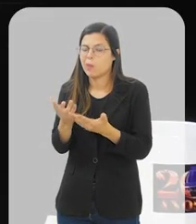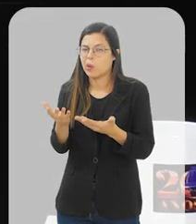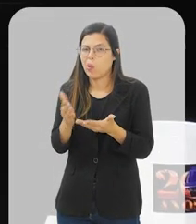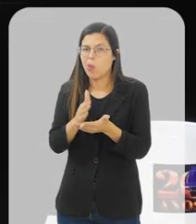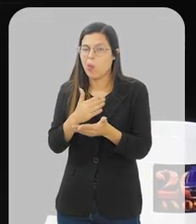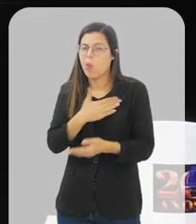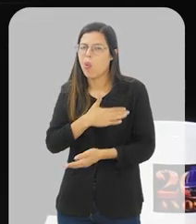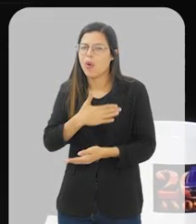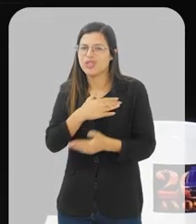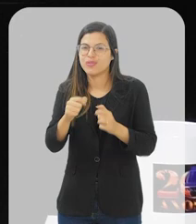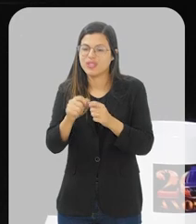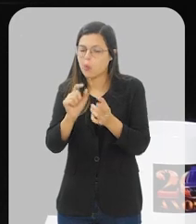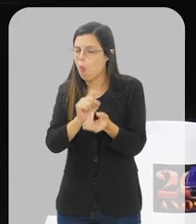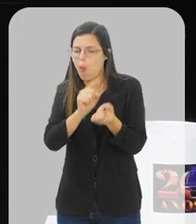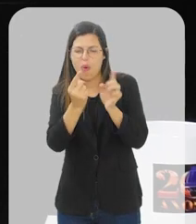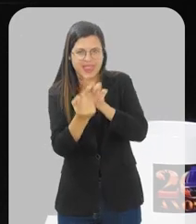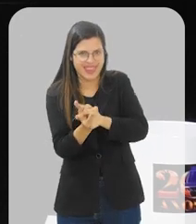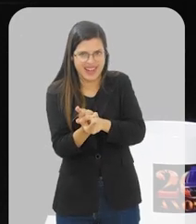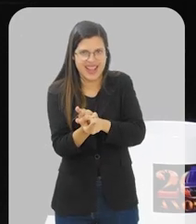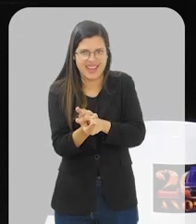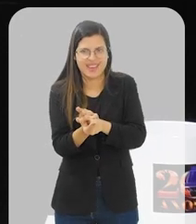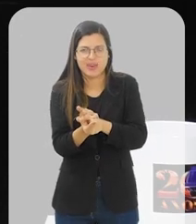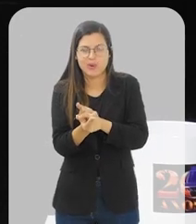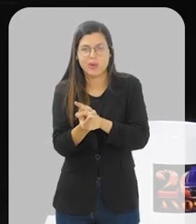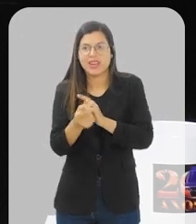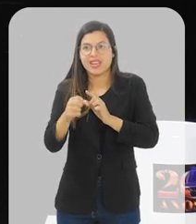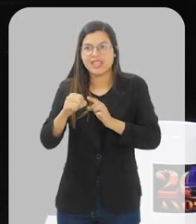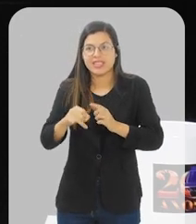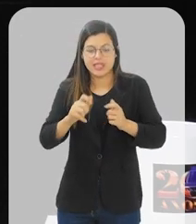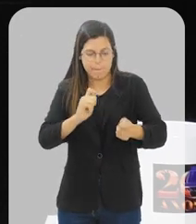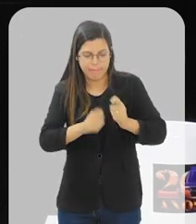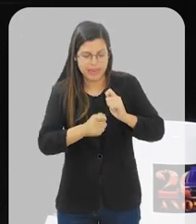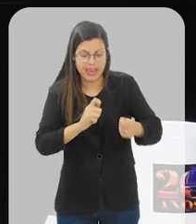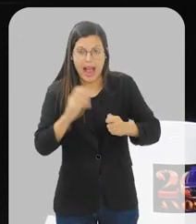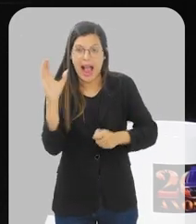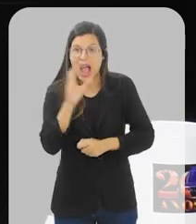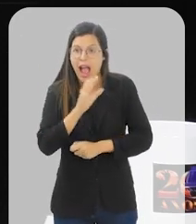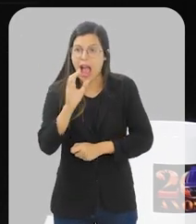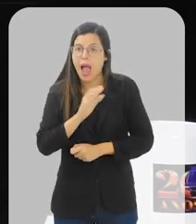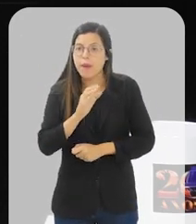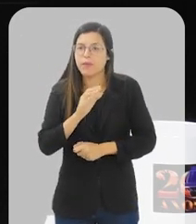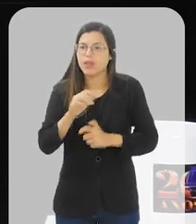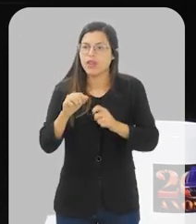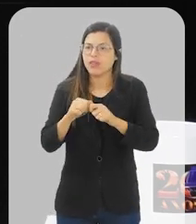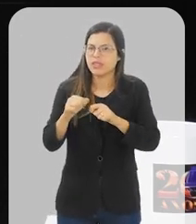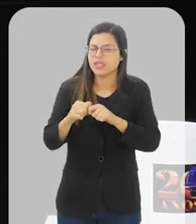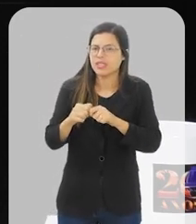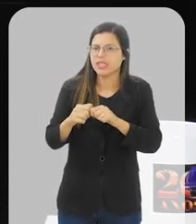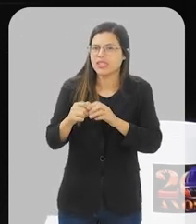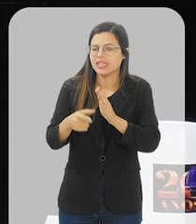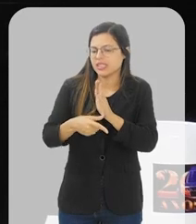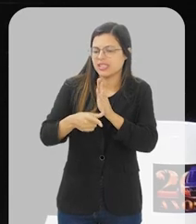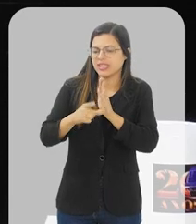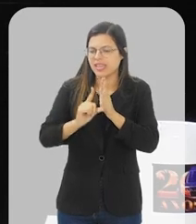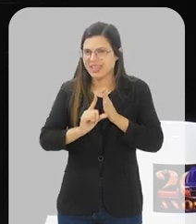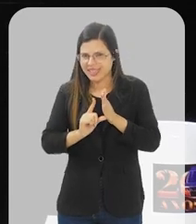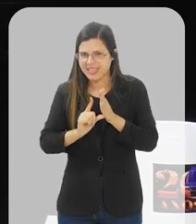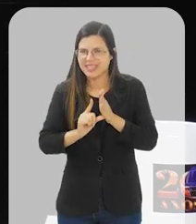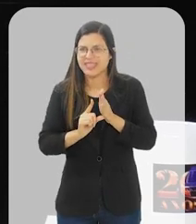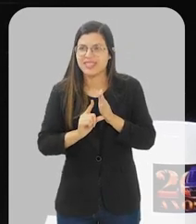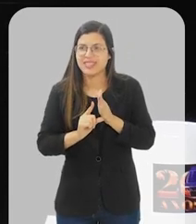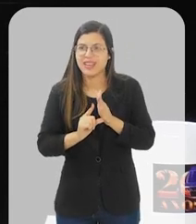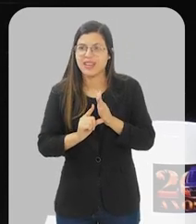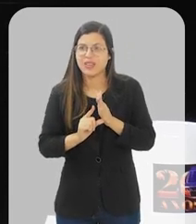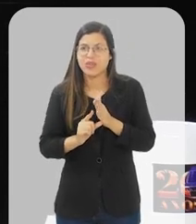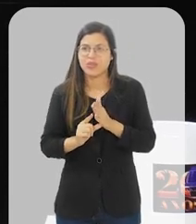mundo fazendo. Então, se as baterias estão rápidas demais, eu vou botar mais para trás. Se tiver mais para trás, eu vou botar mais para frente. Só que está todo